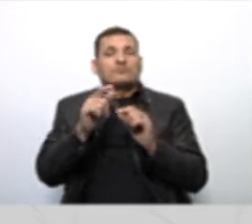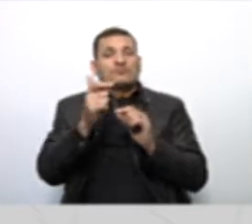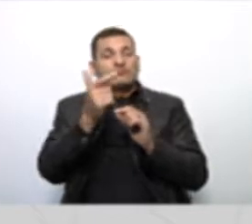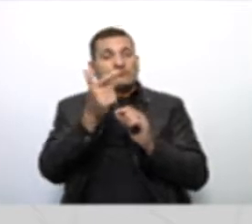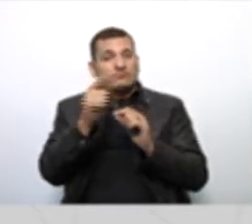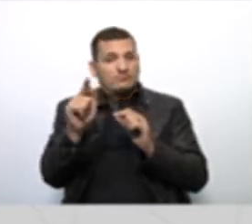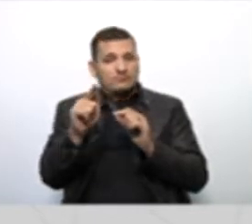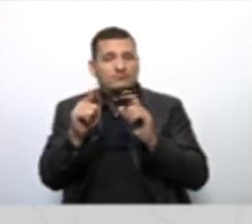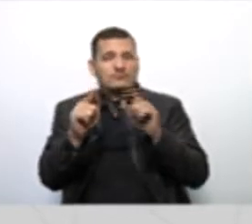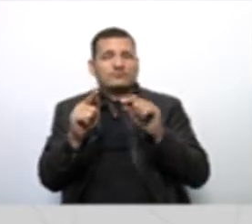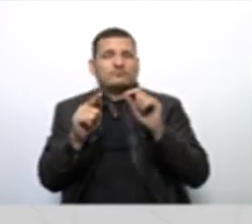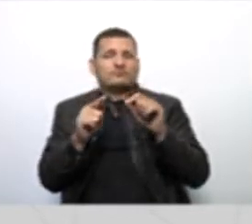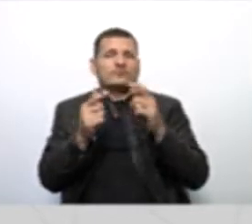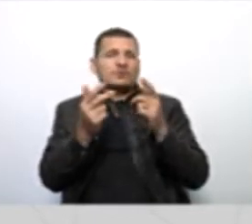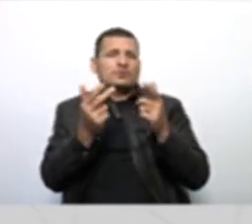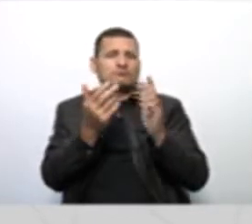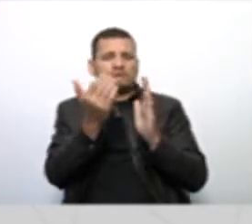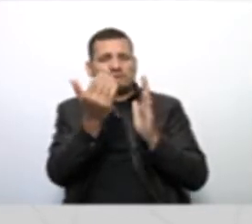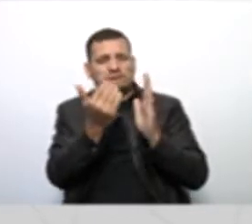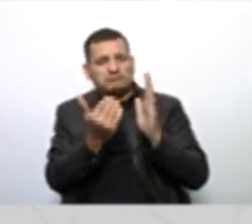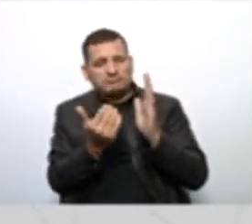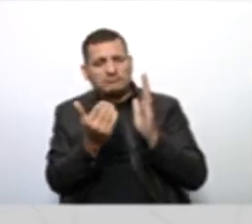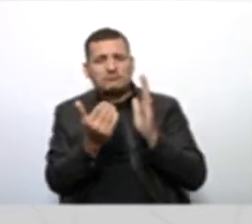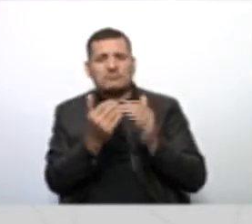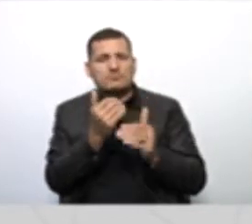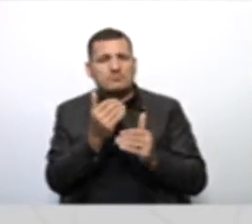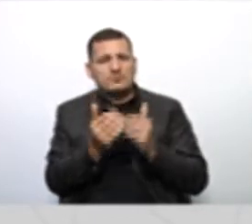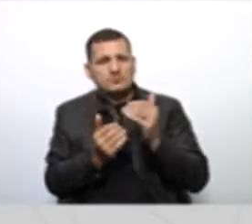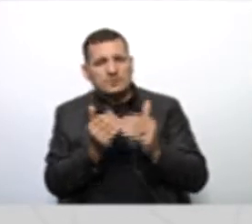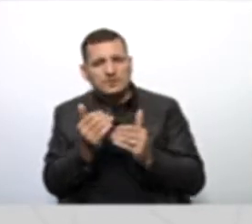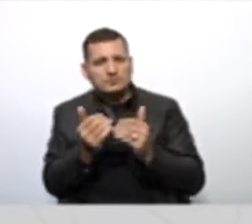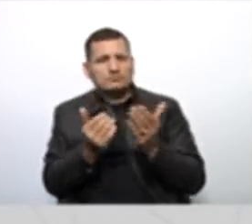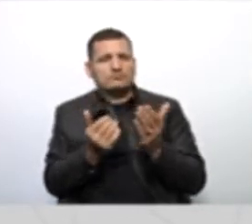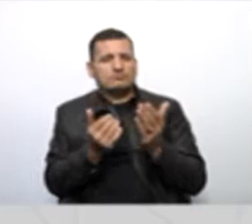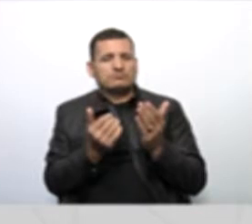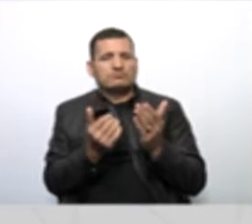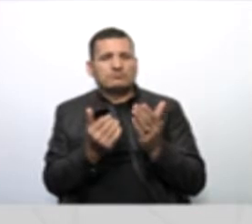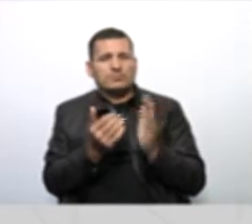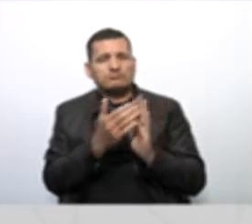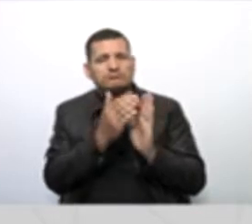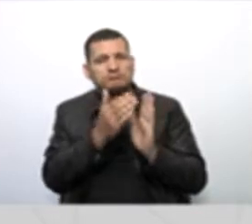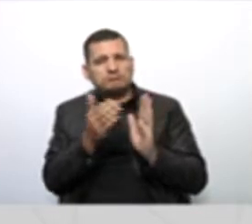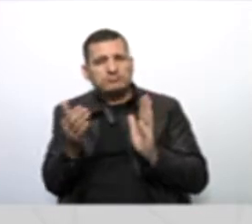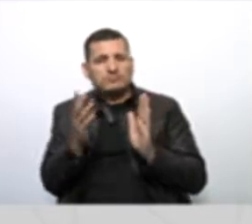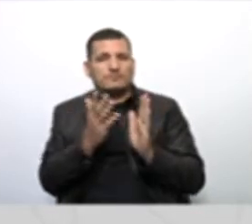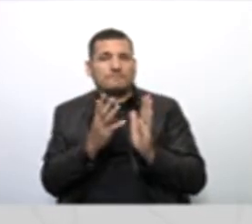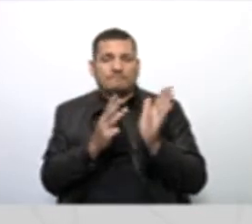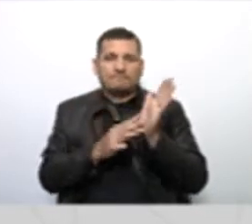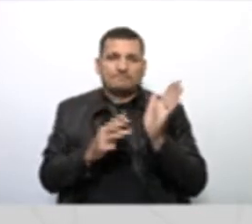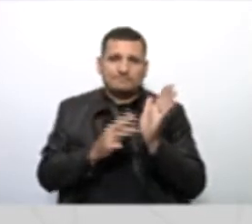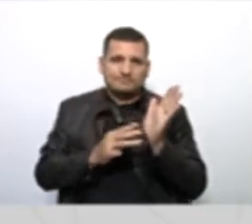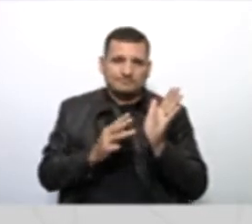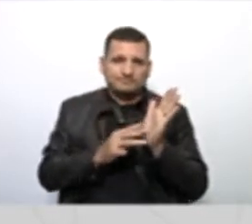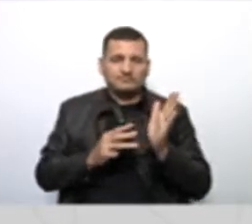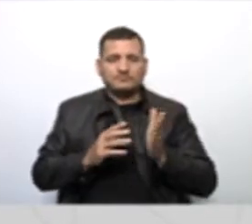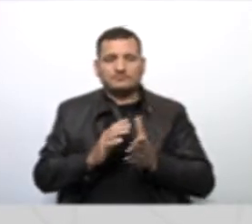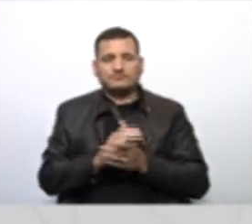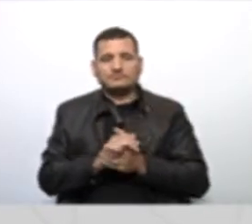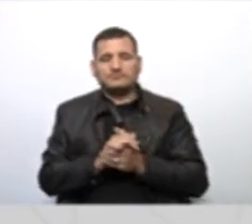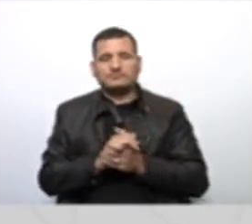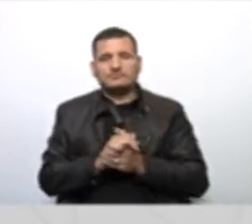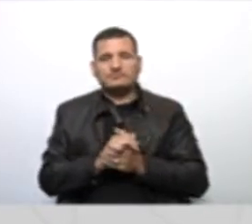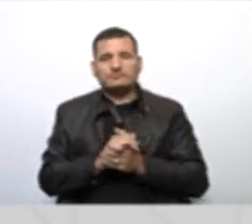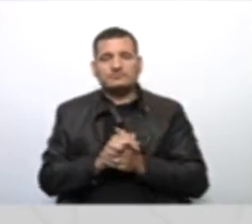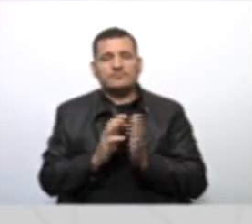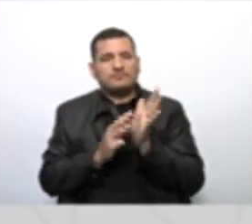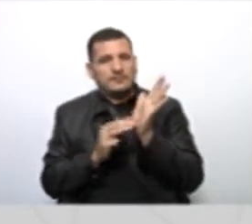procedimento, uma receita, um processo, uma rotina, um método. Em outras palavras, uma